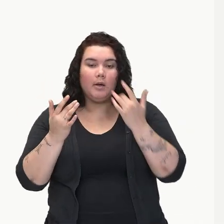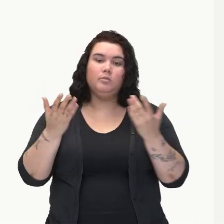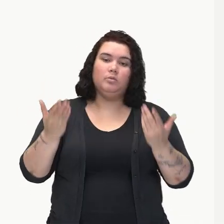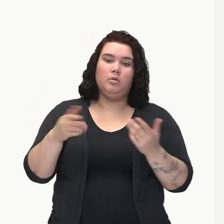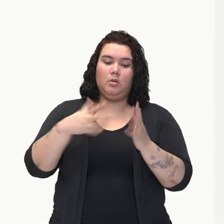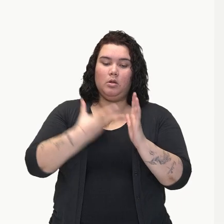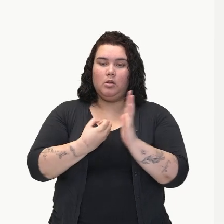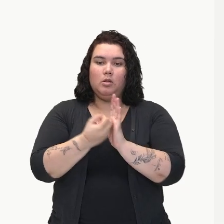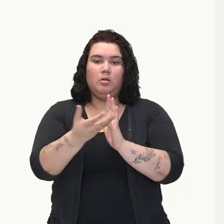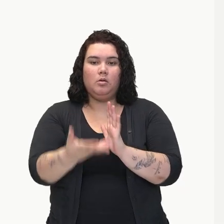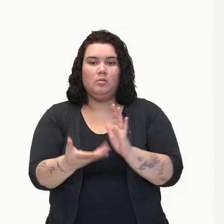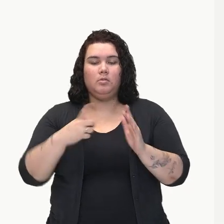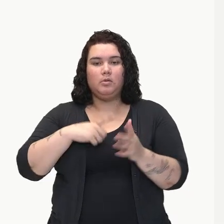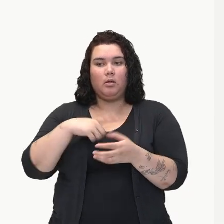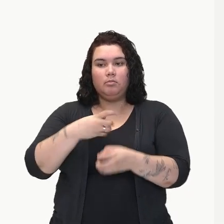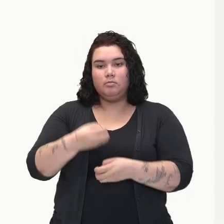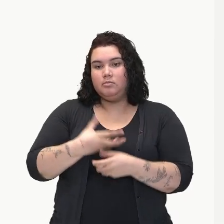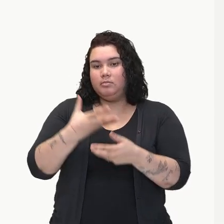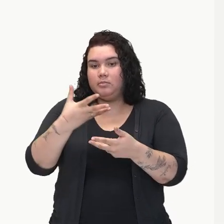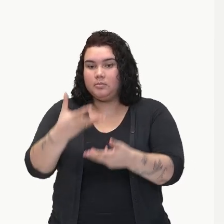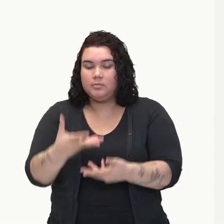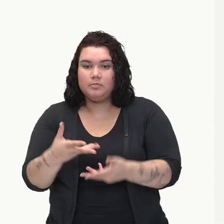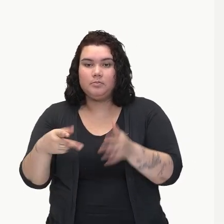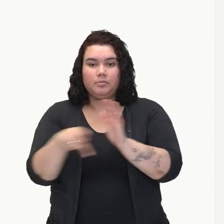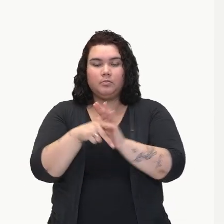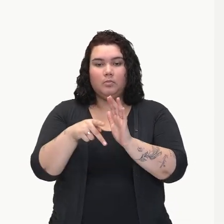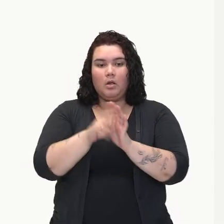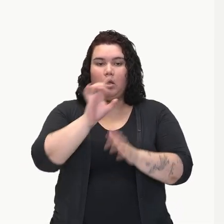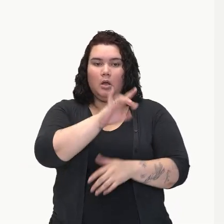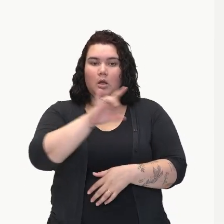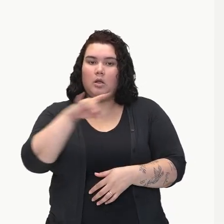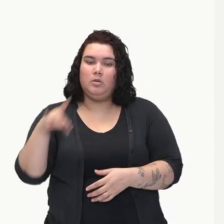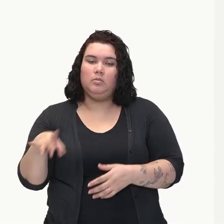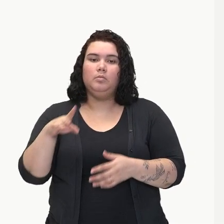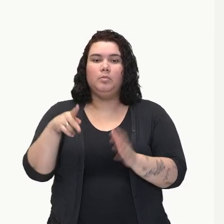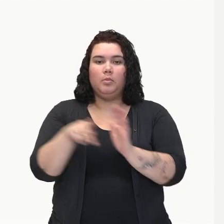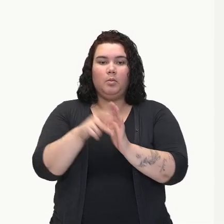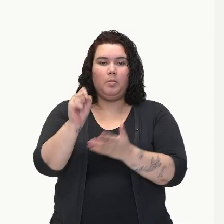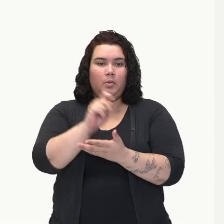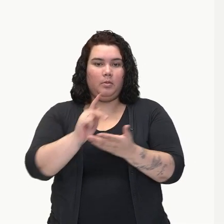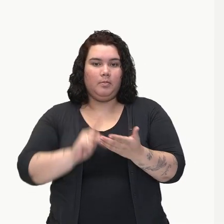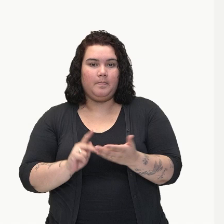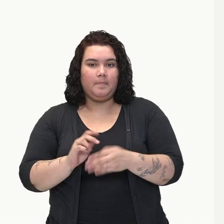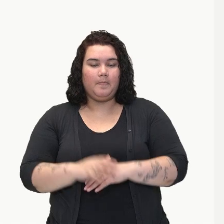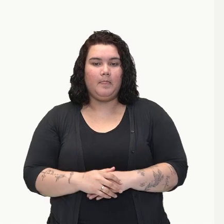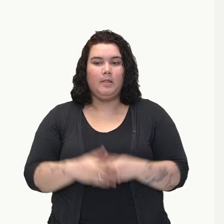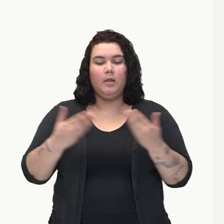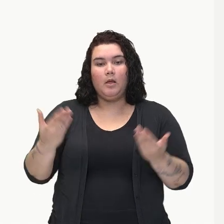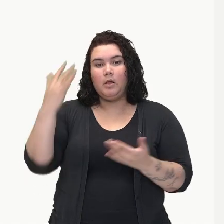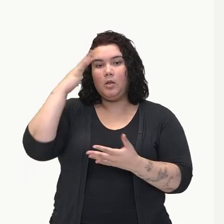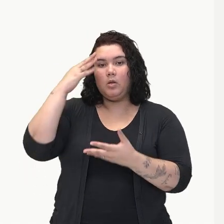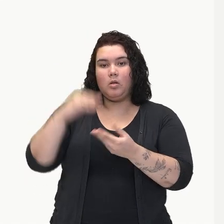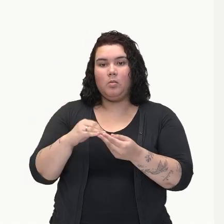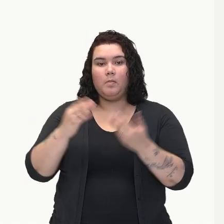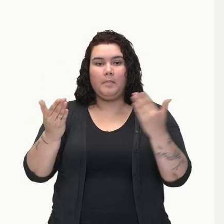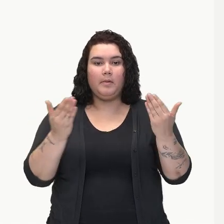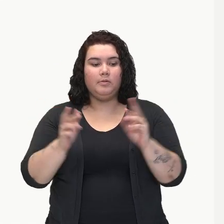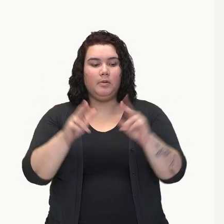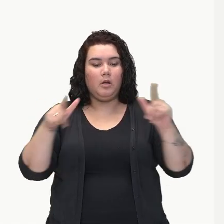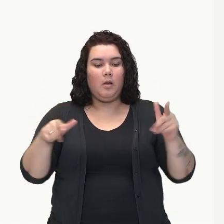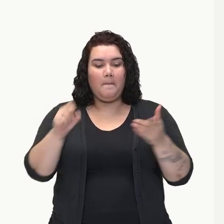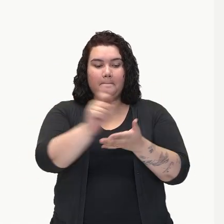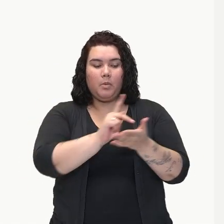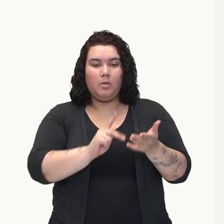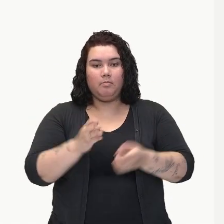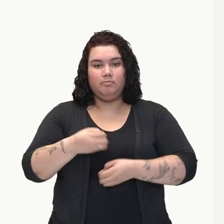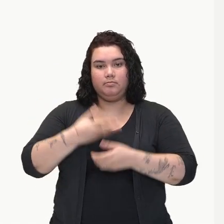lírico quando eles expressam essa individualidade do eu. E entender a diferença entre poema e poesia, quando